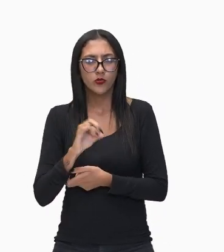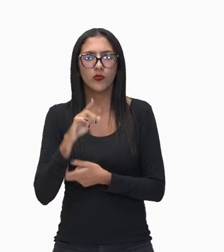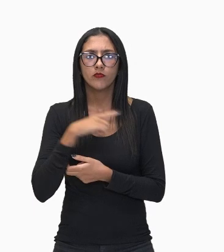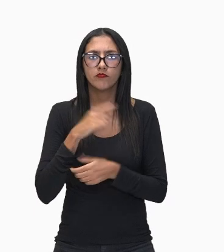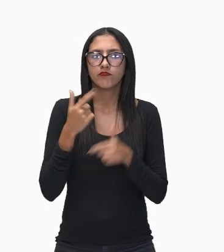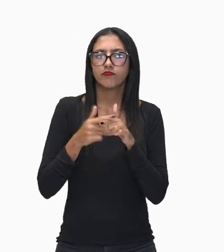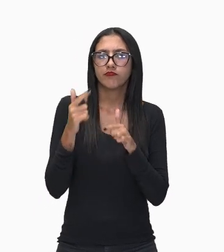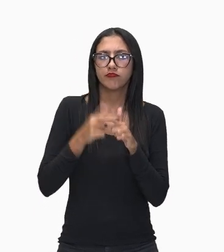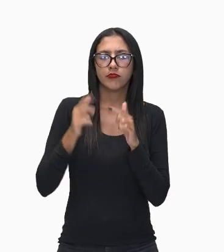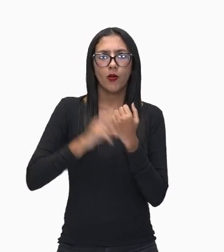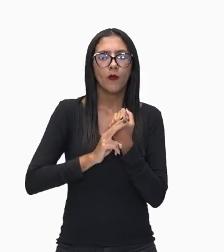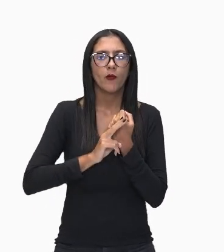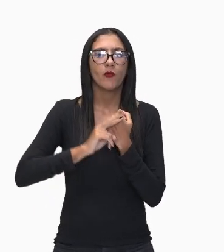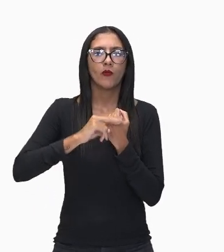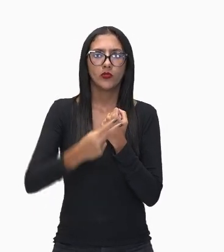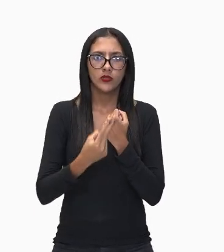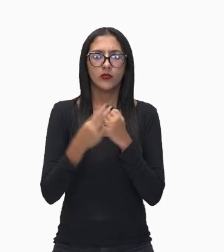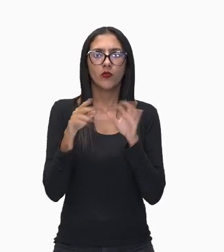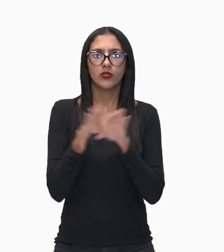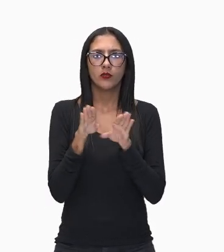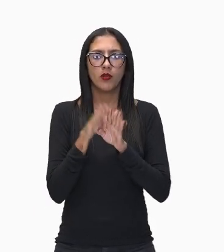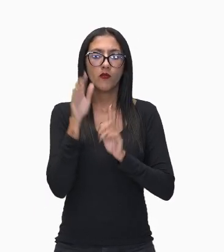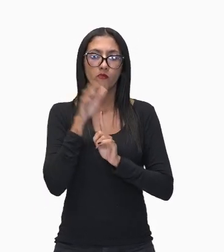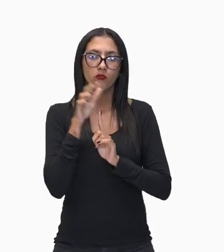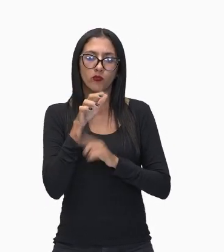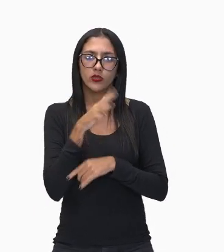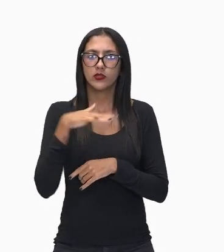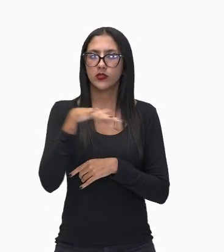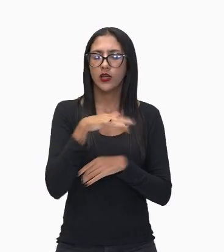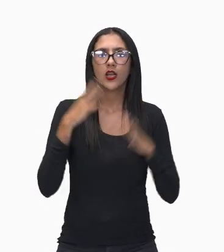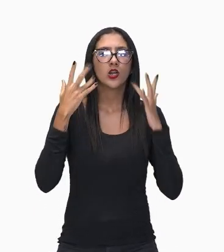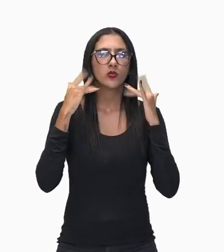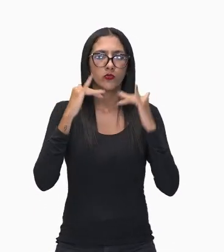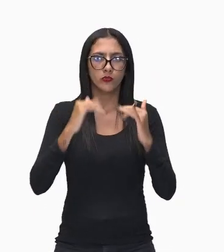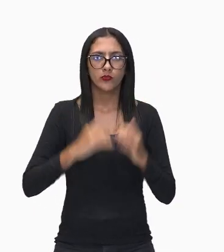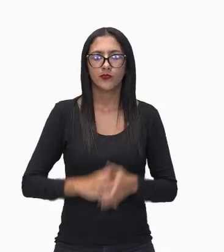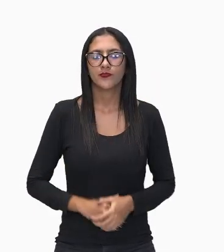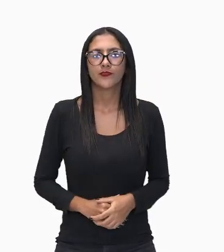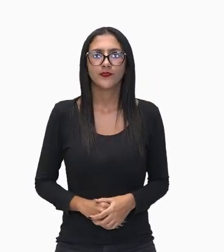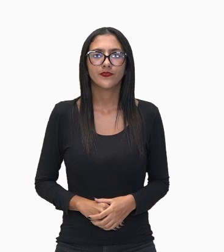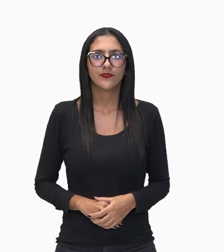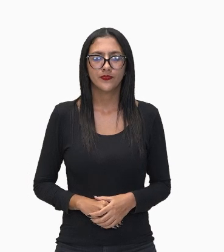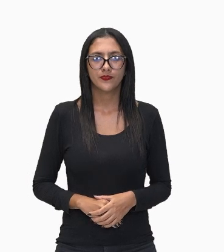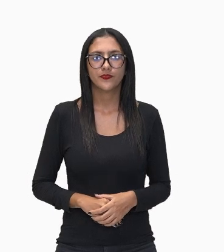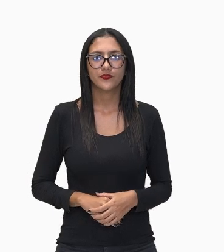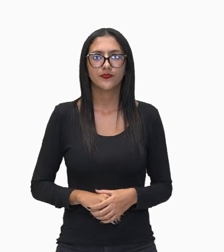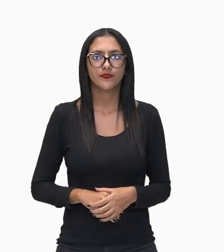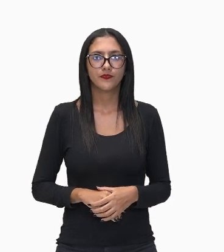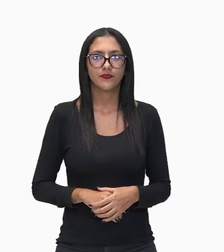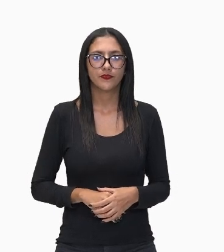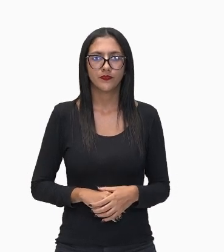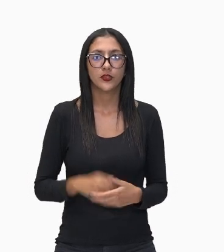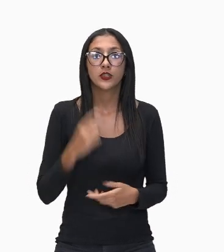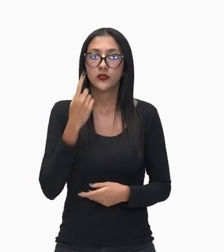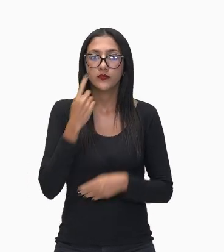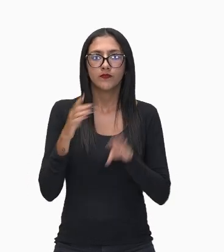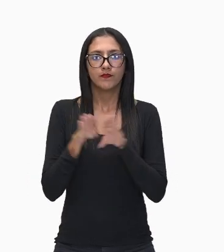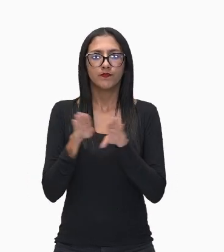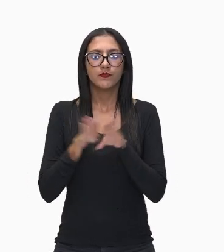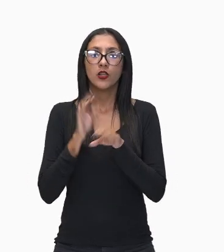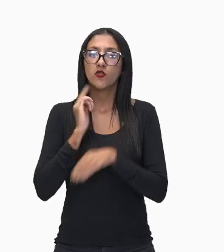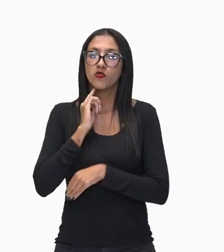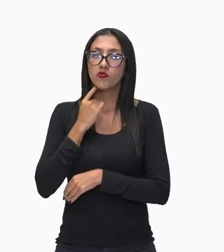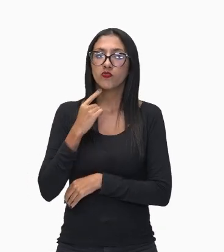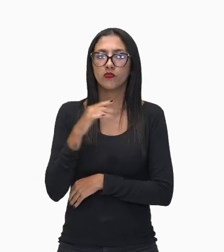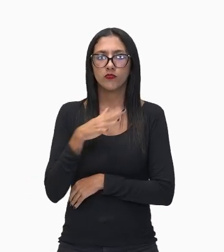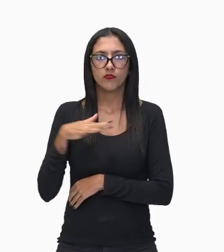né, a questão ambiental. Então, também nós falamos sobre a questão da poluição